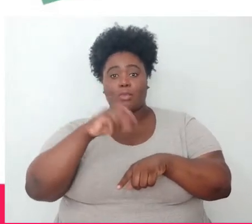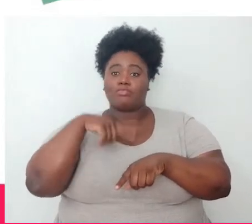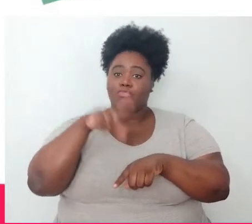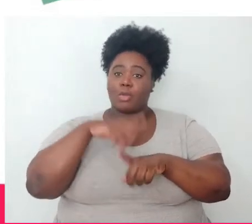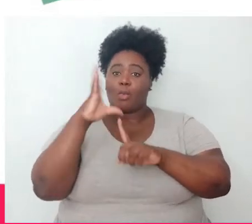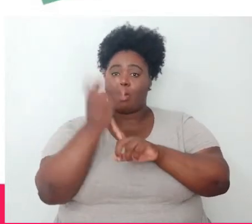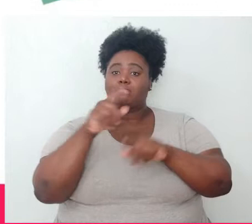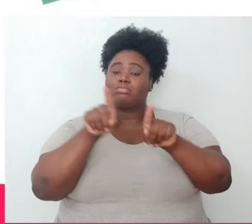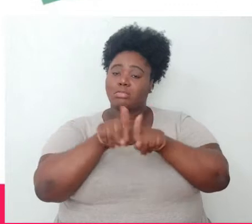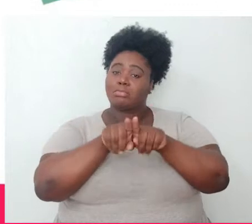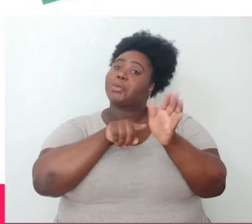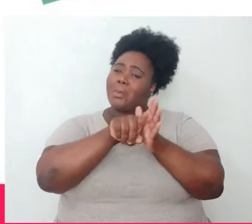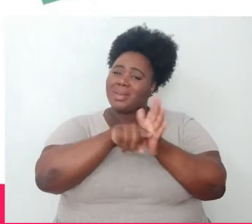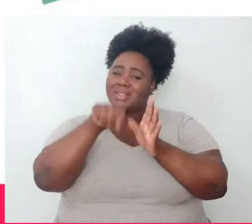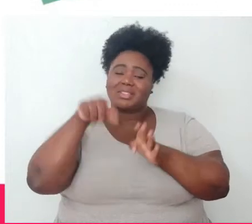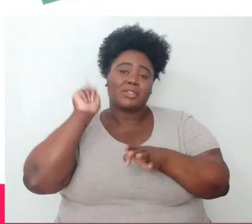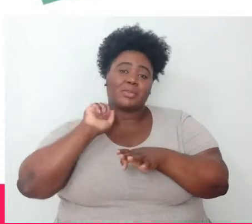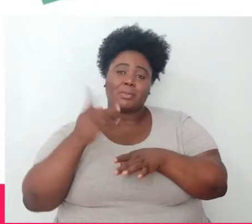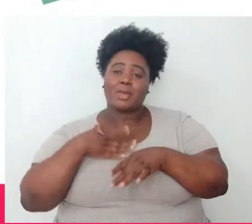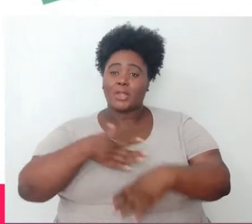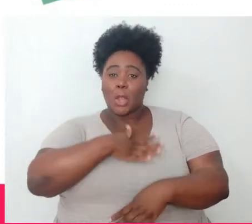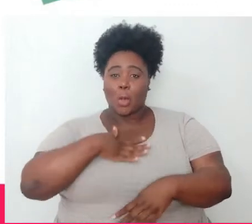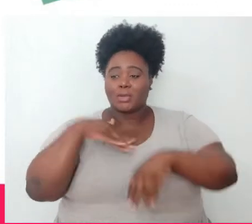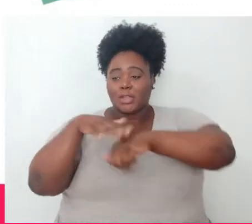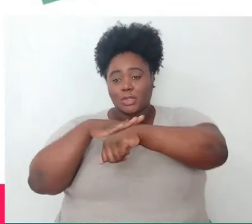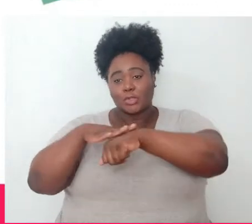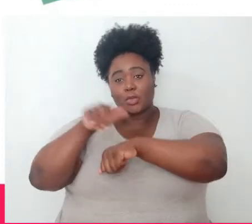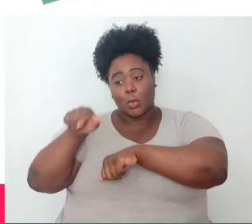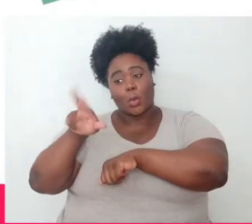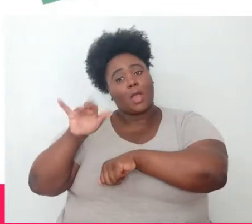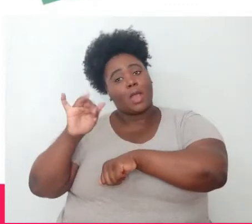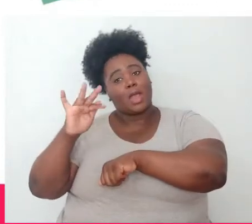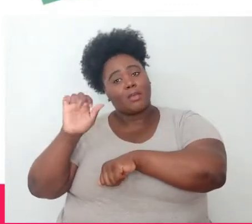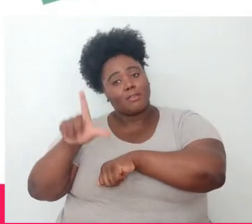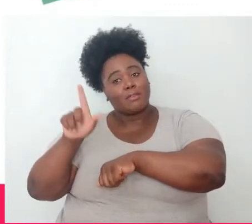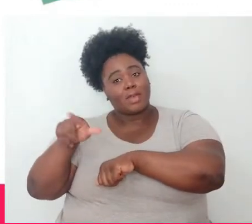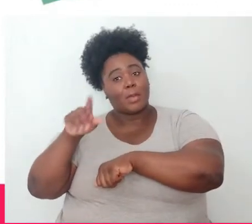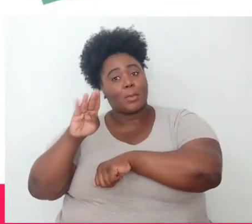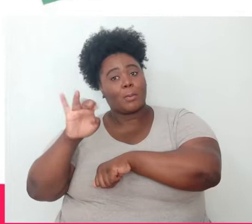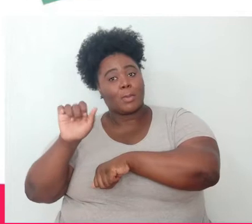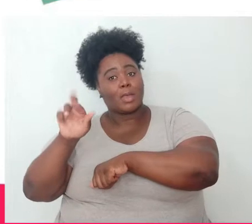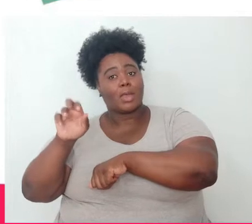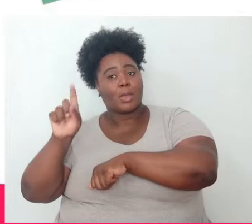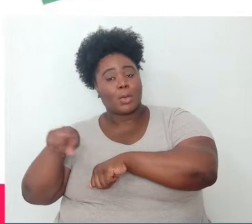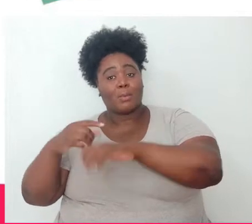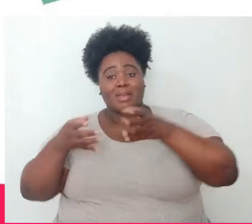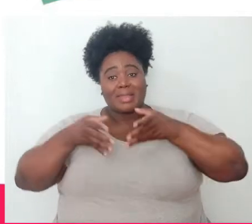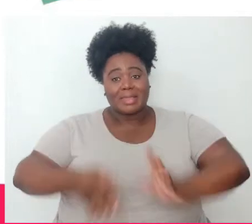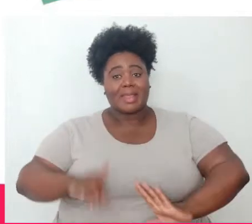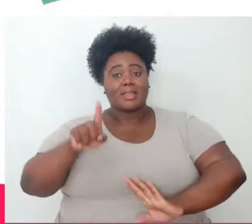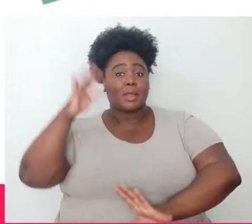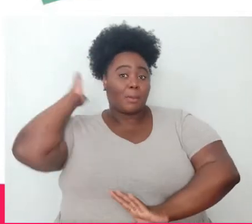aqui da cidade de Belo Horizonte. Tenho o prazer de conversar com Rafael Biquia. Ele nasceu em Belém do